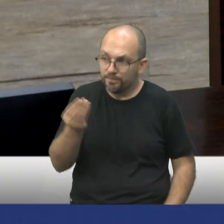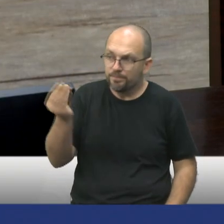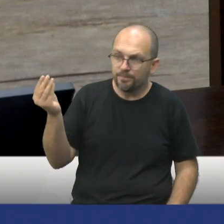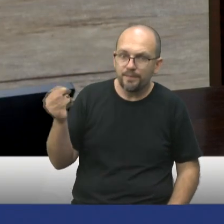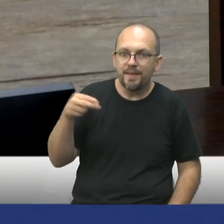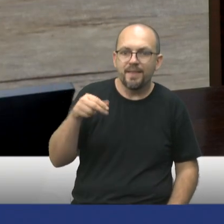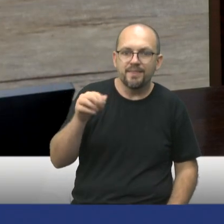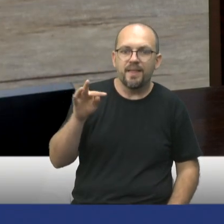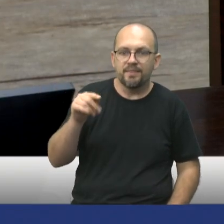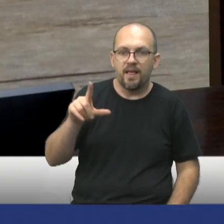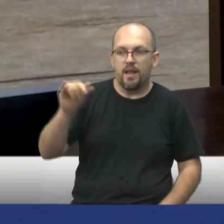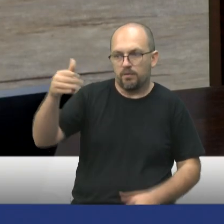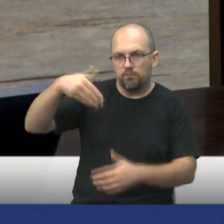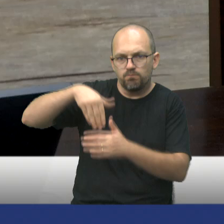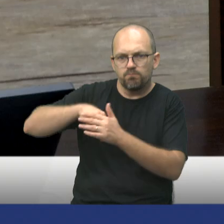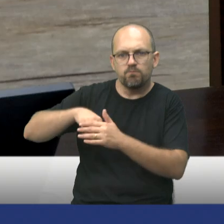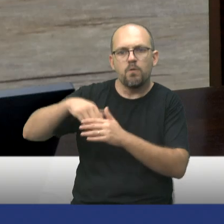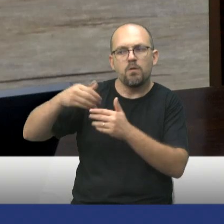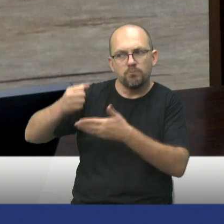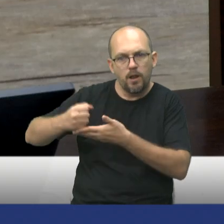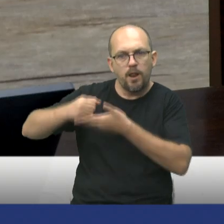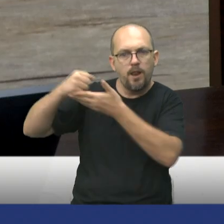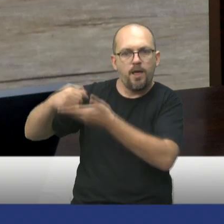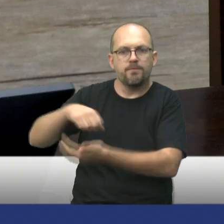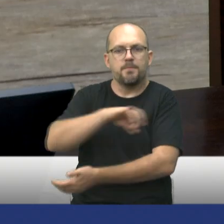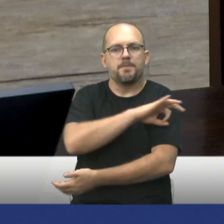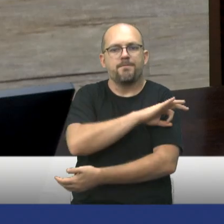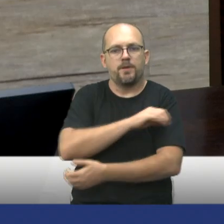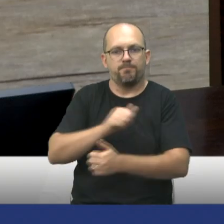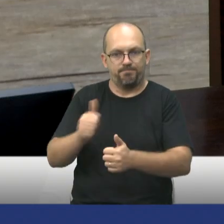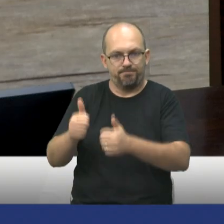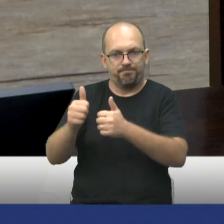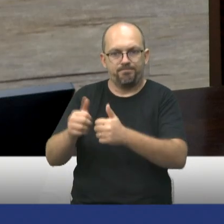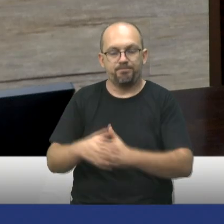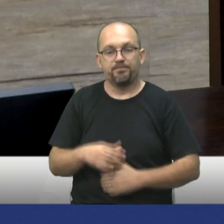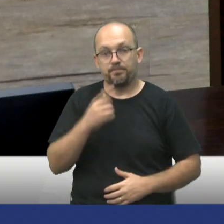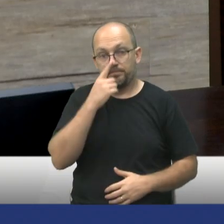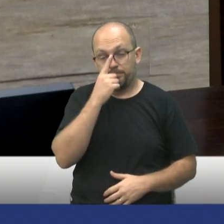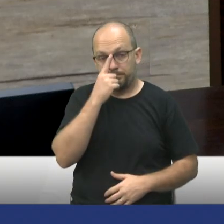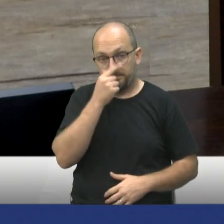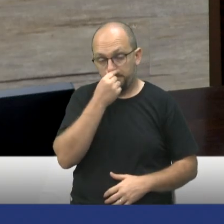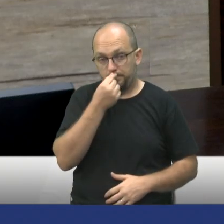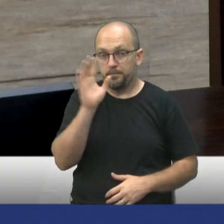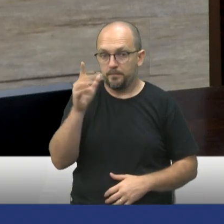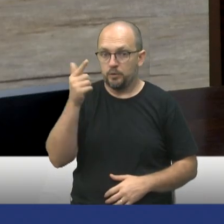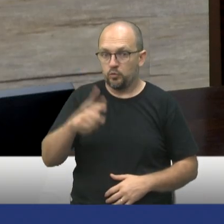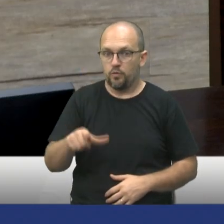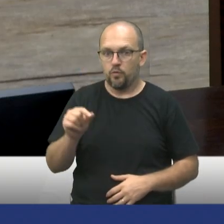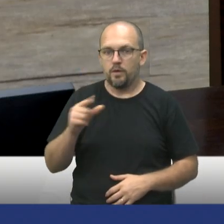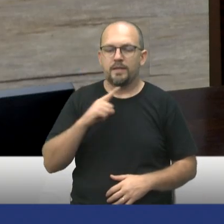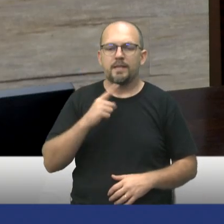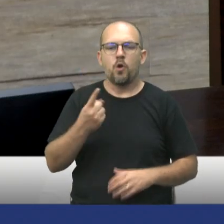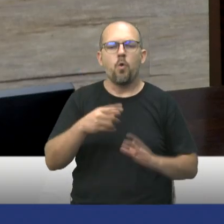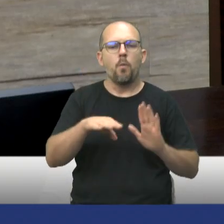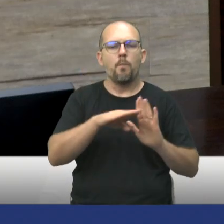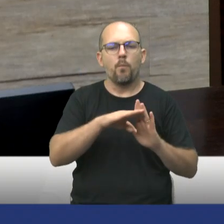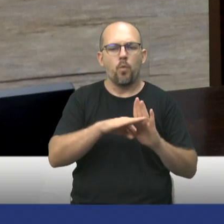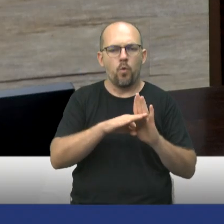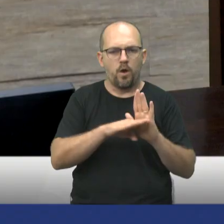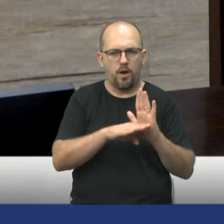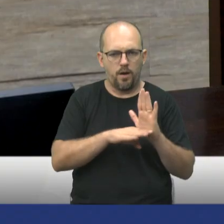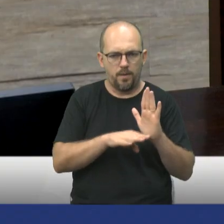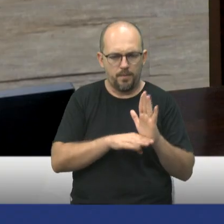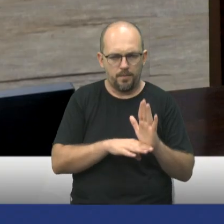dar sequência aqui e a gente vai levar até o prefeito. Antecipando, né? Tem um programa